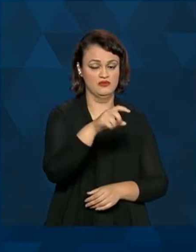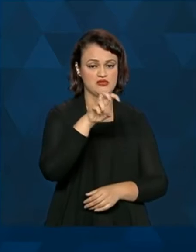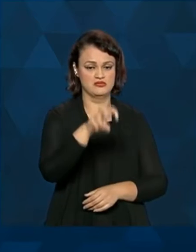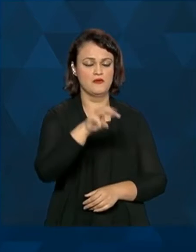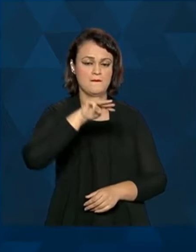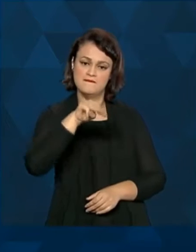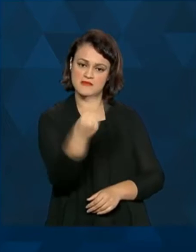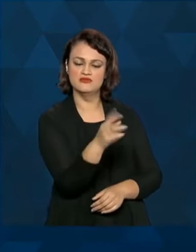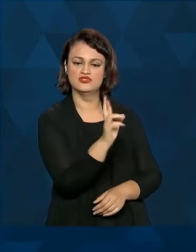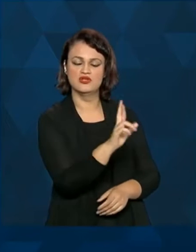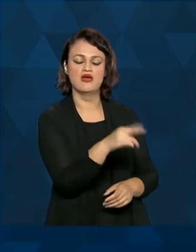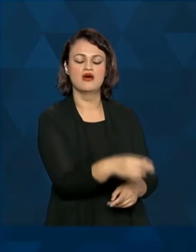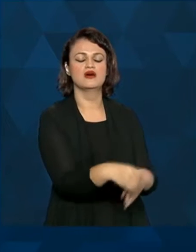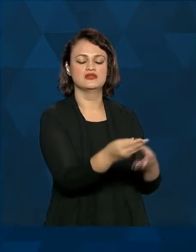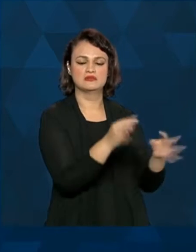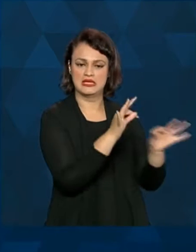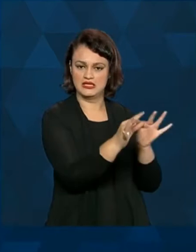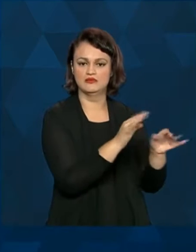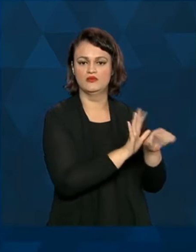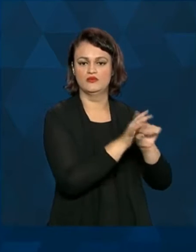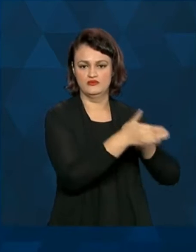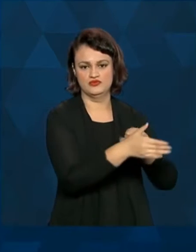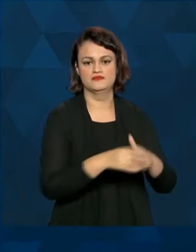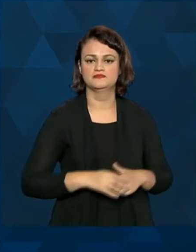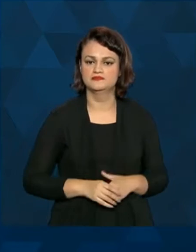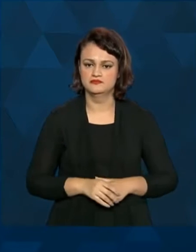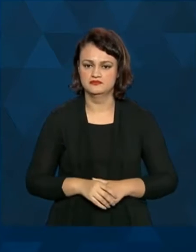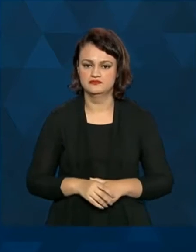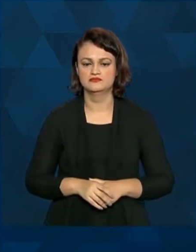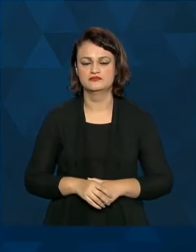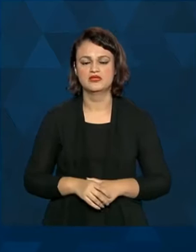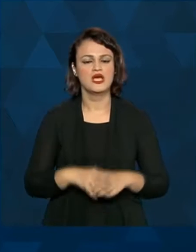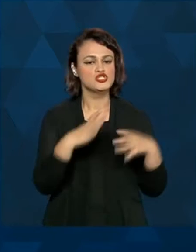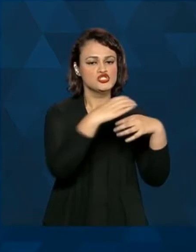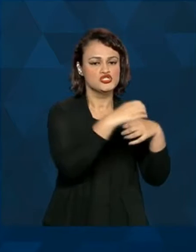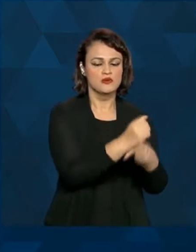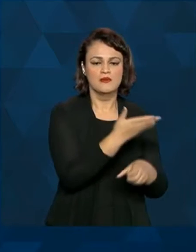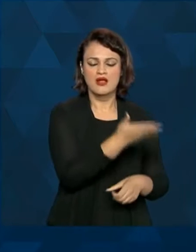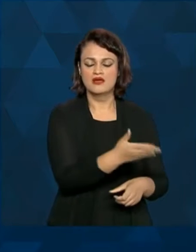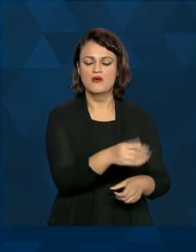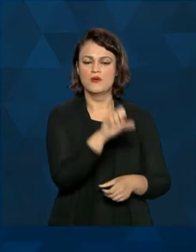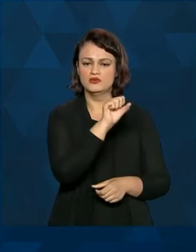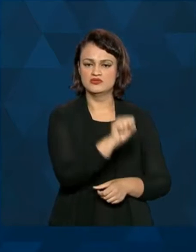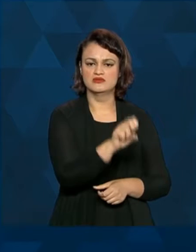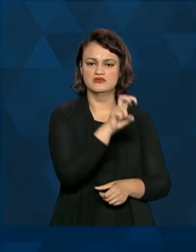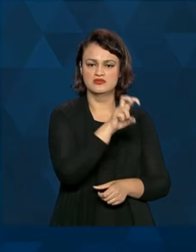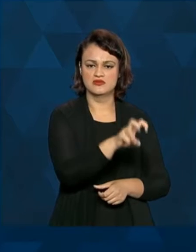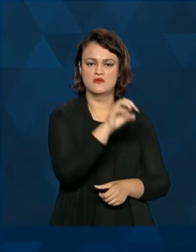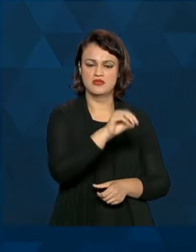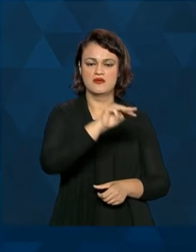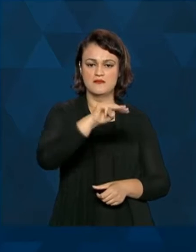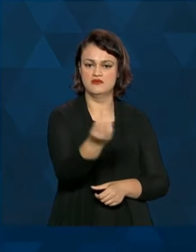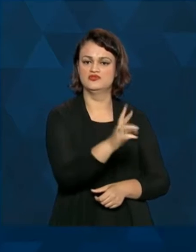49,5 milhões de reais exclusivos para enfrentamento à Covid, totalizando cerca de 850 milhões